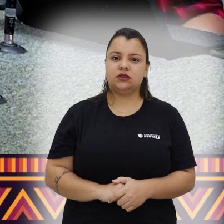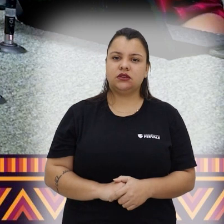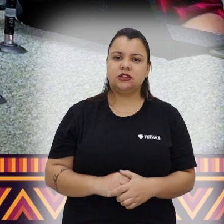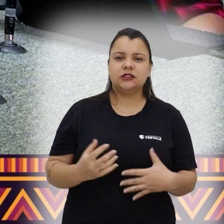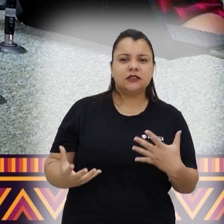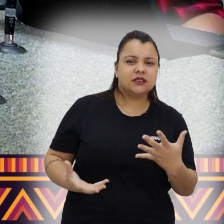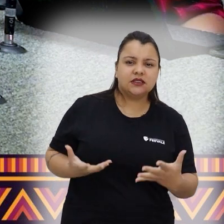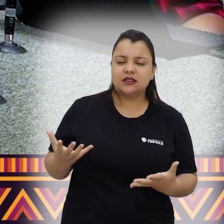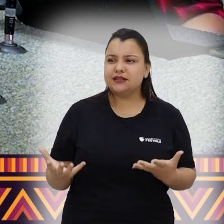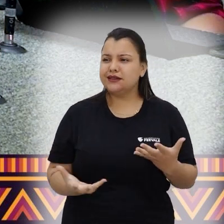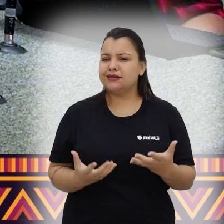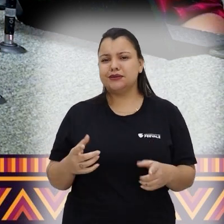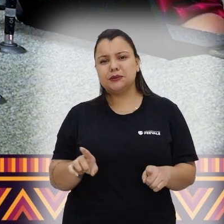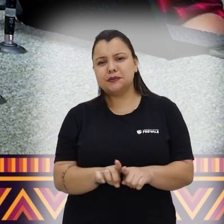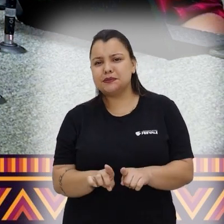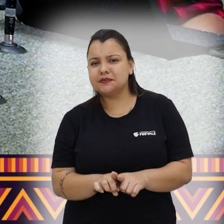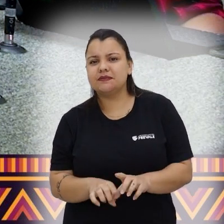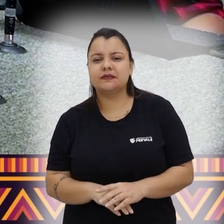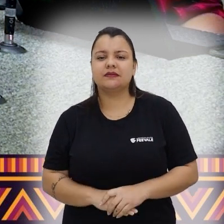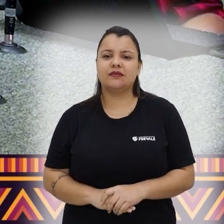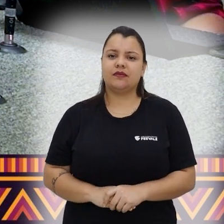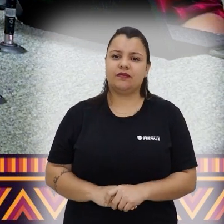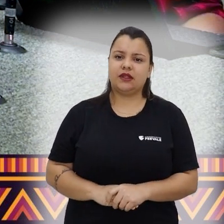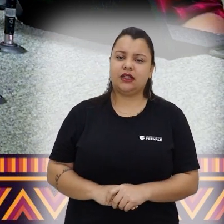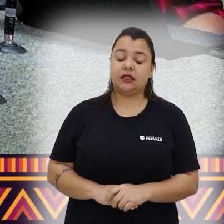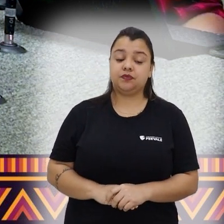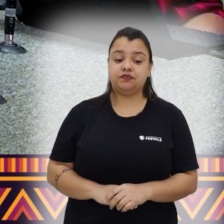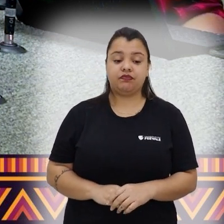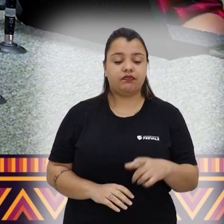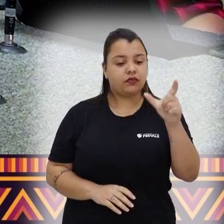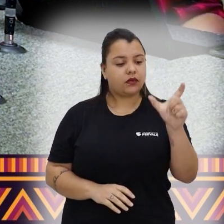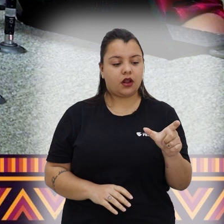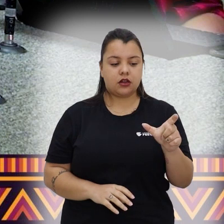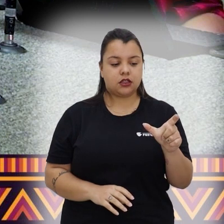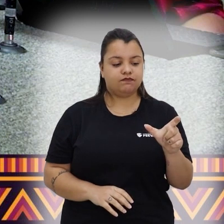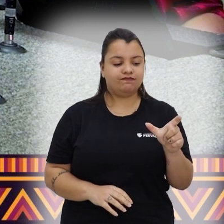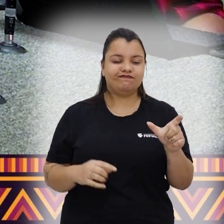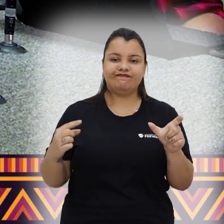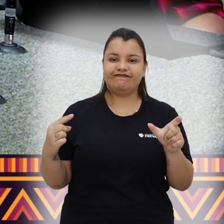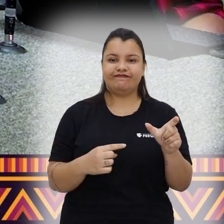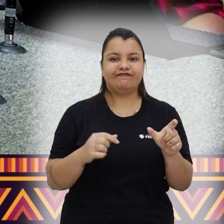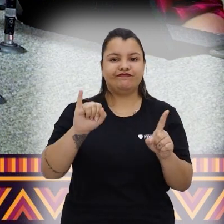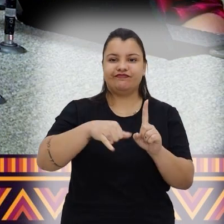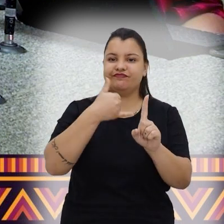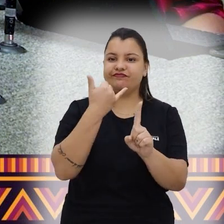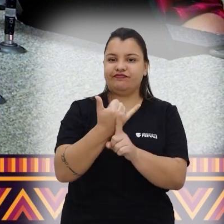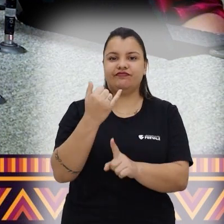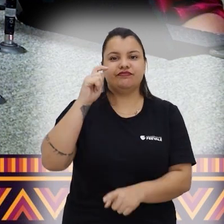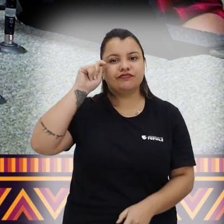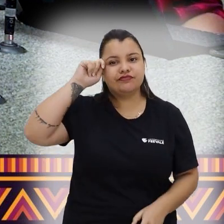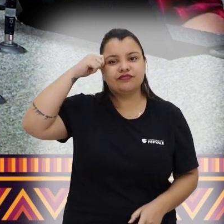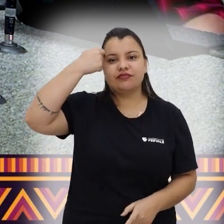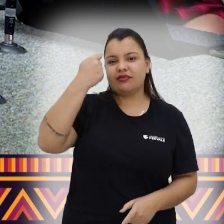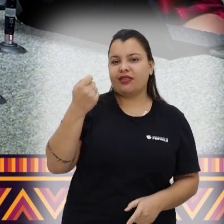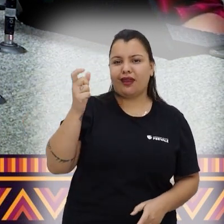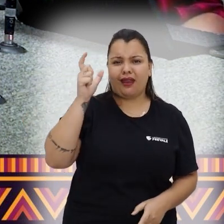que é também, eu acho que ela é um dos pilares do racismo estrutural, né? Que é a questão da demonização